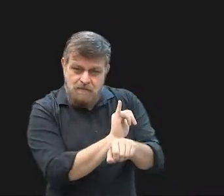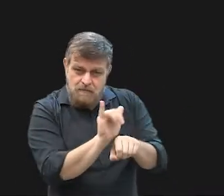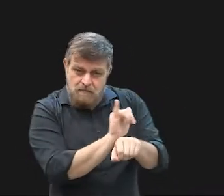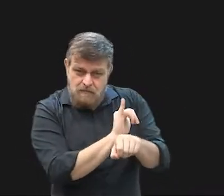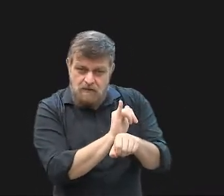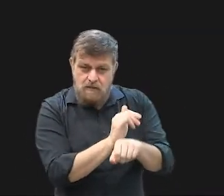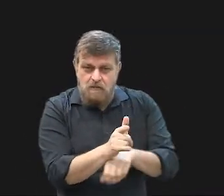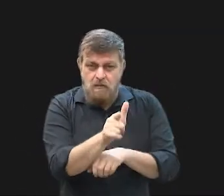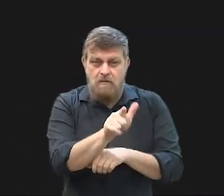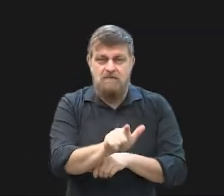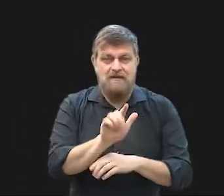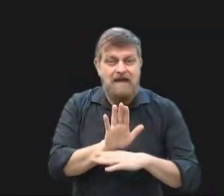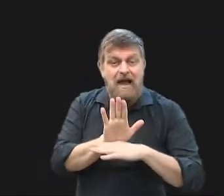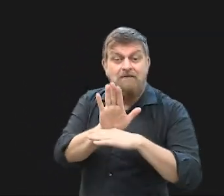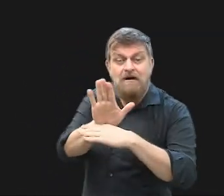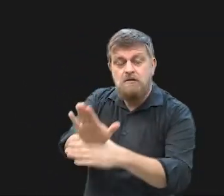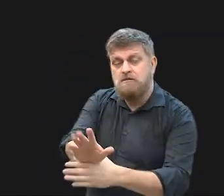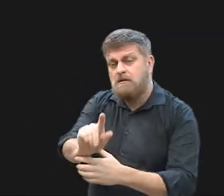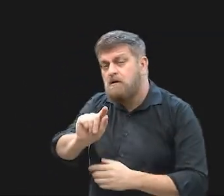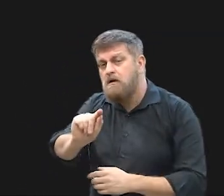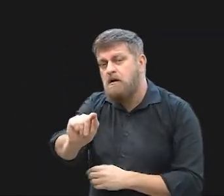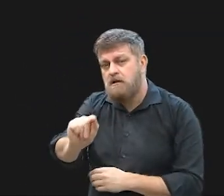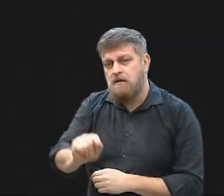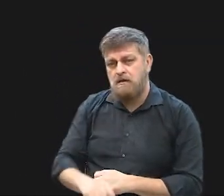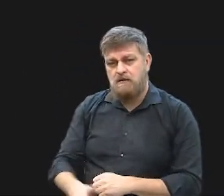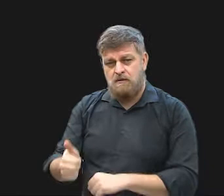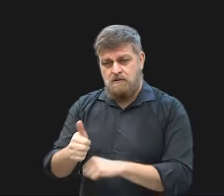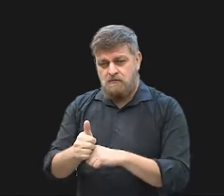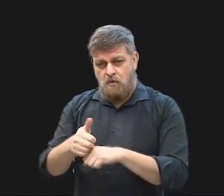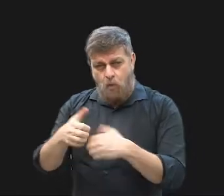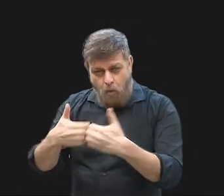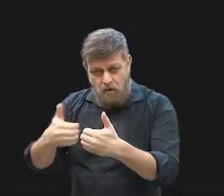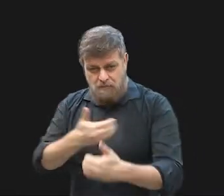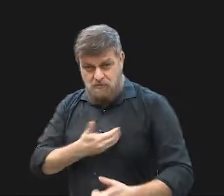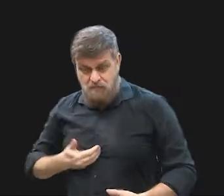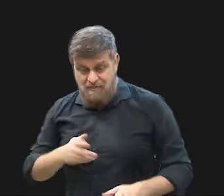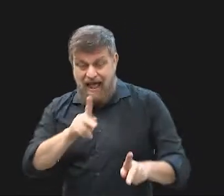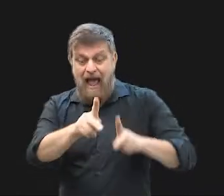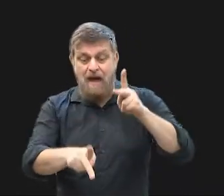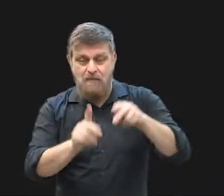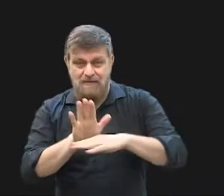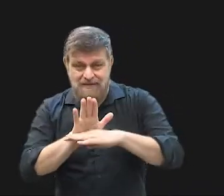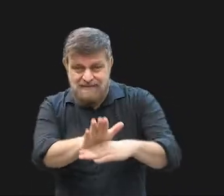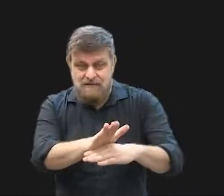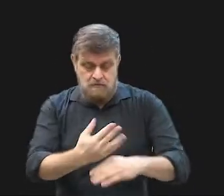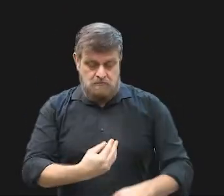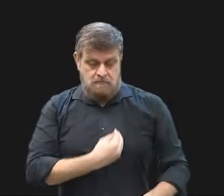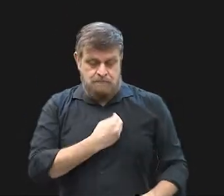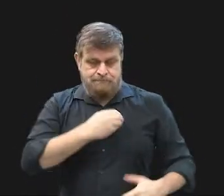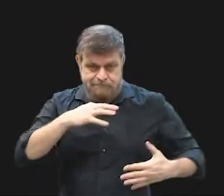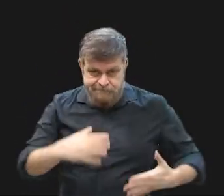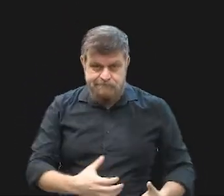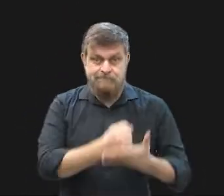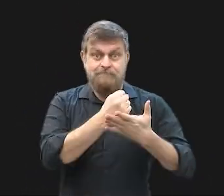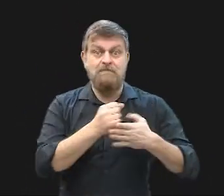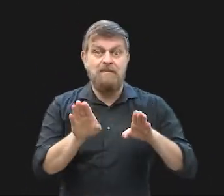vez, que estaria ajudando os transportes, estaria ajudando a população, estaria ajudando a vida das pessoas e também a reduzir os casos